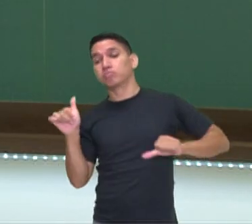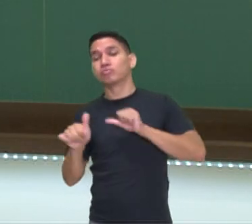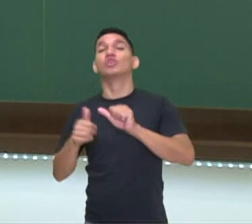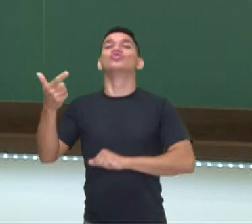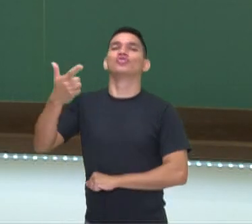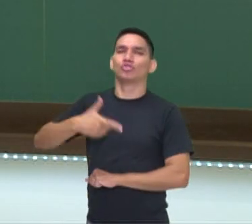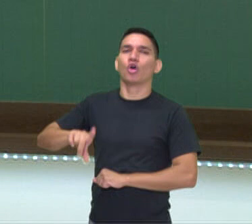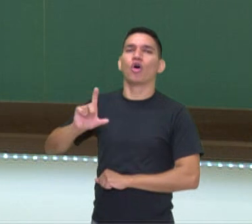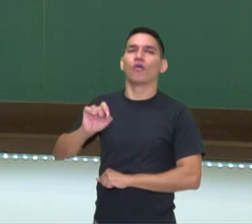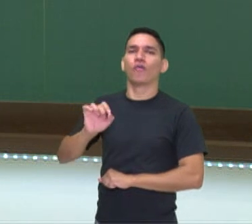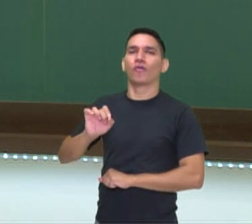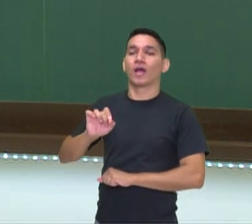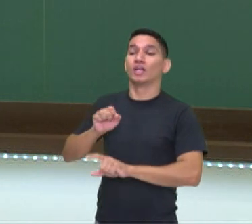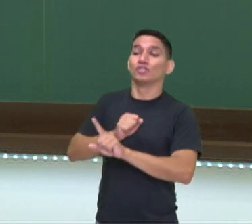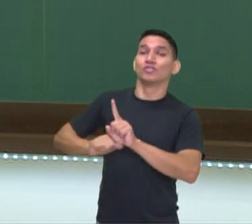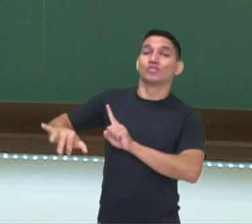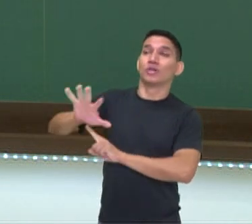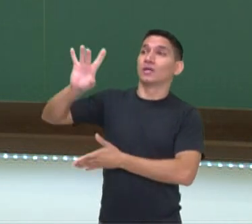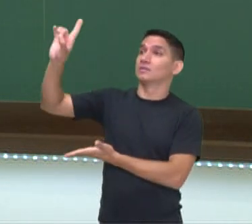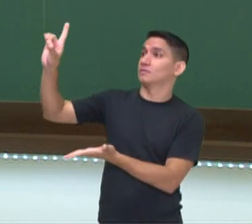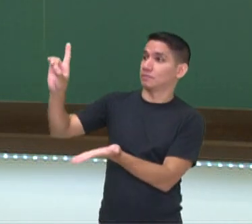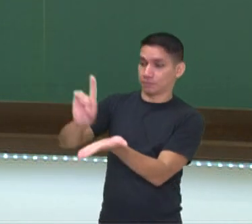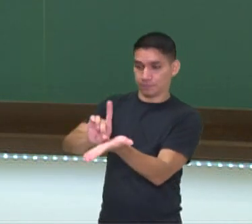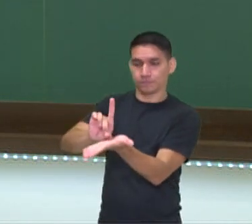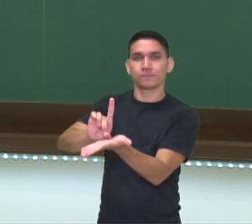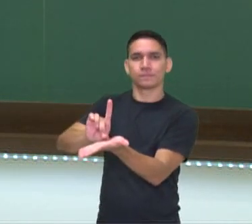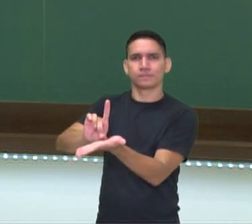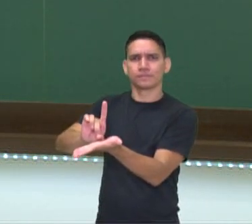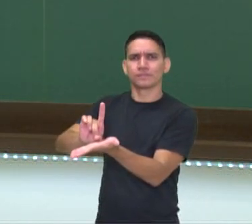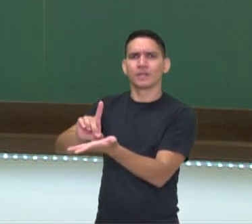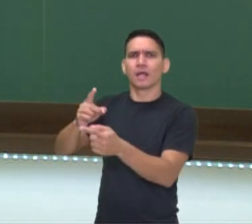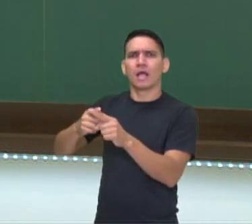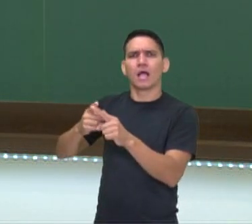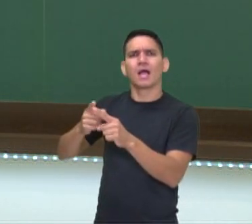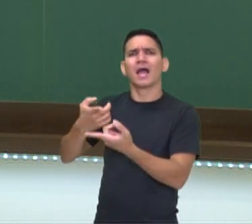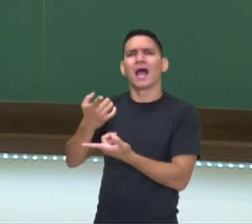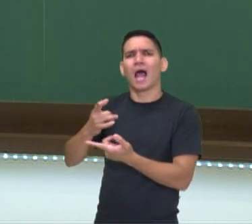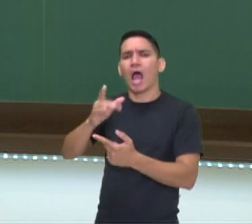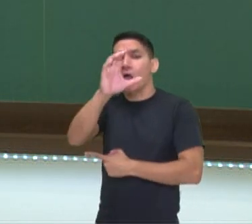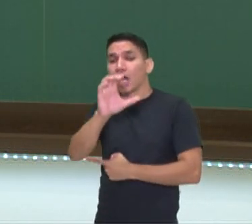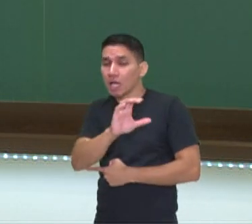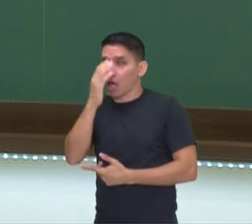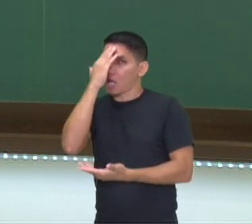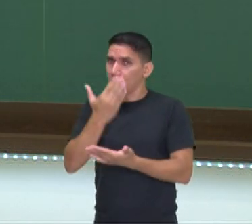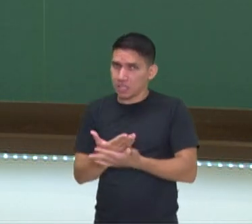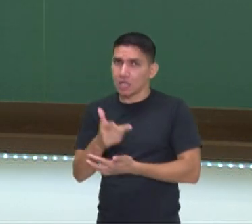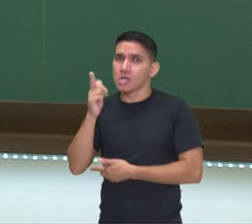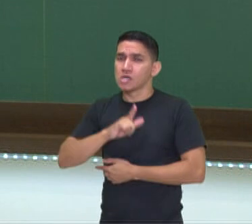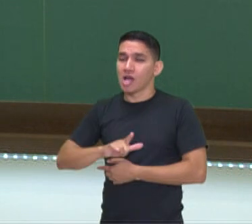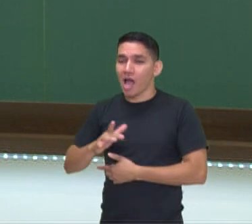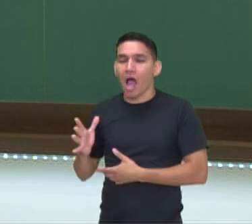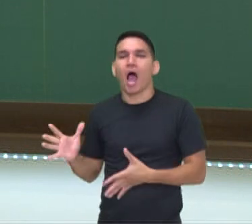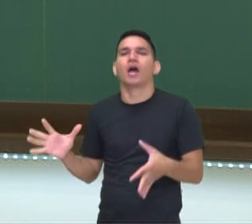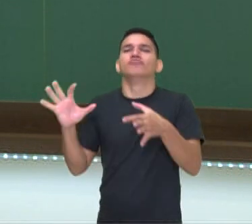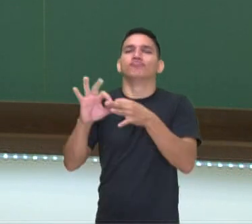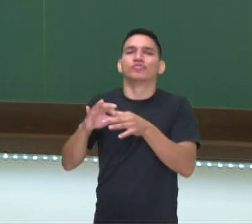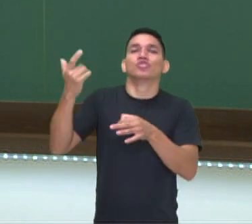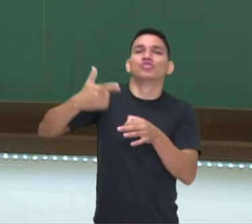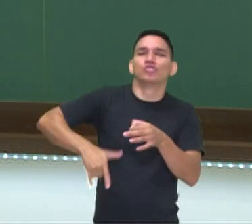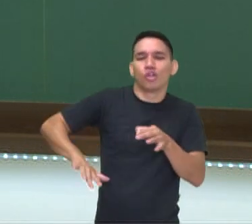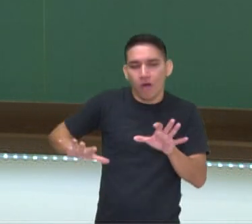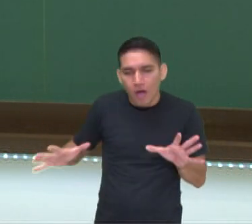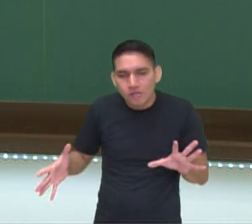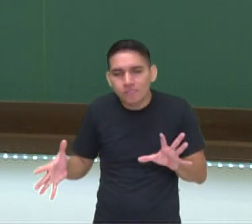sociedade teocêntrica. Porque a igreja acha que ela vai resgatar novamente tudo aquilo que ela